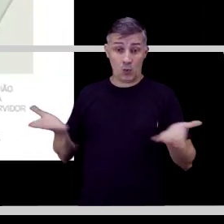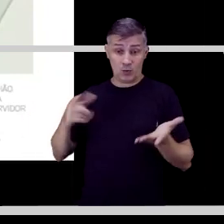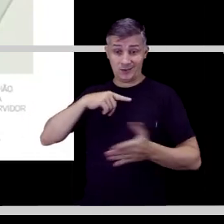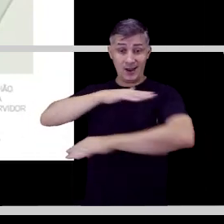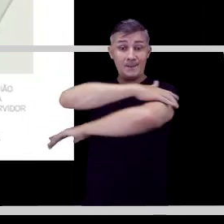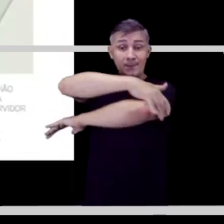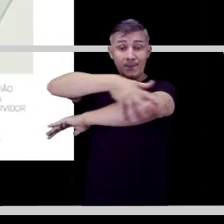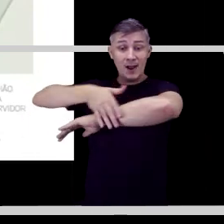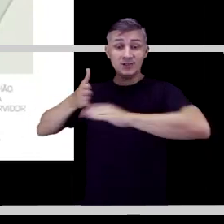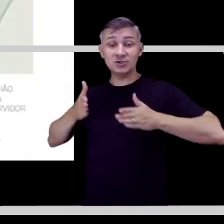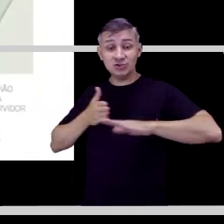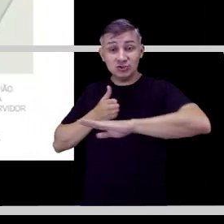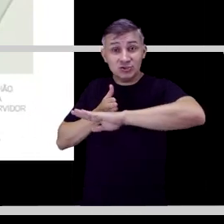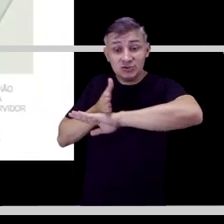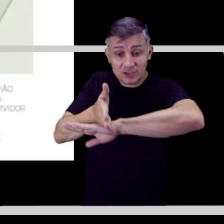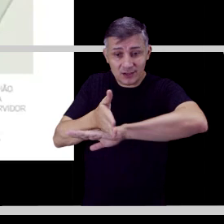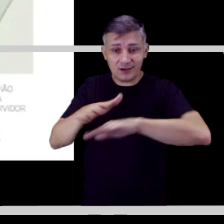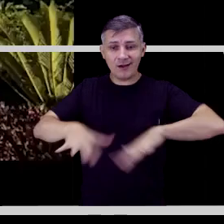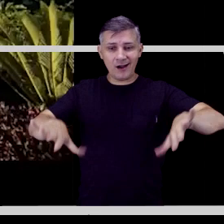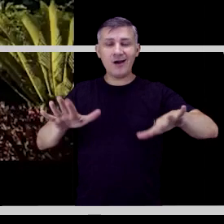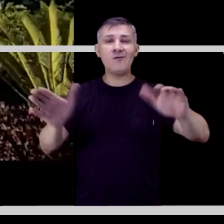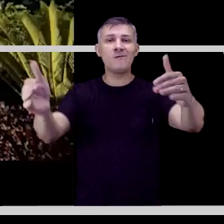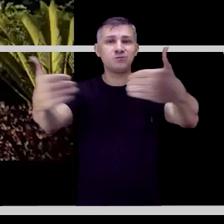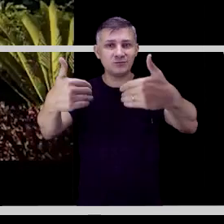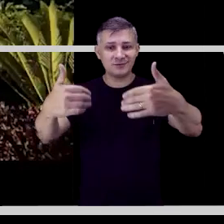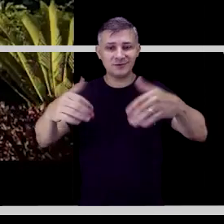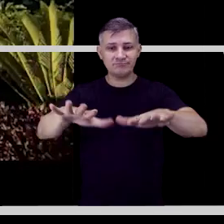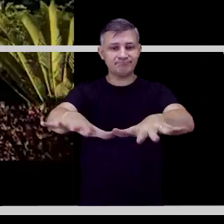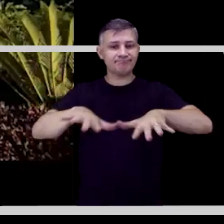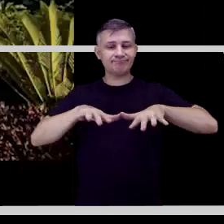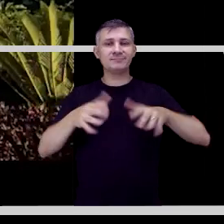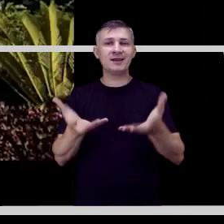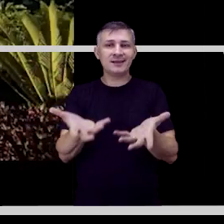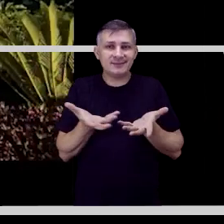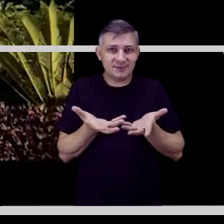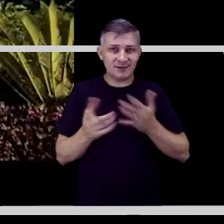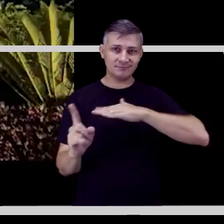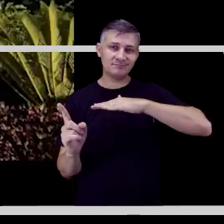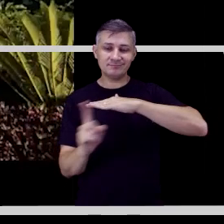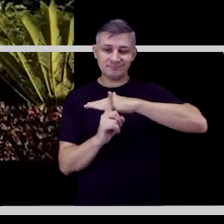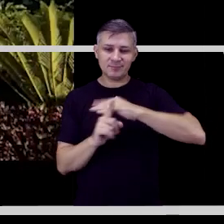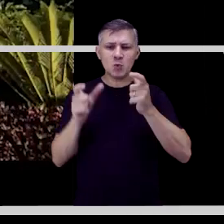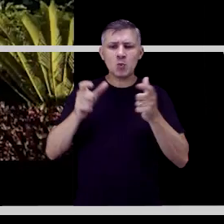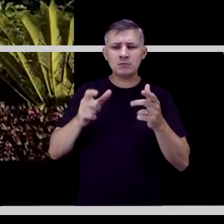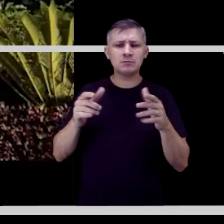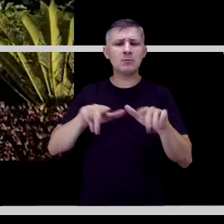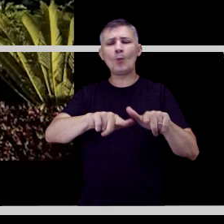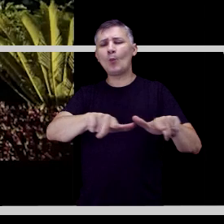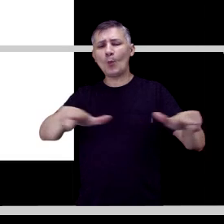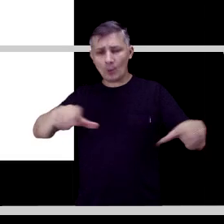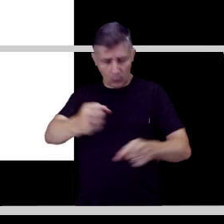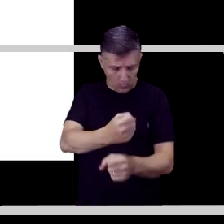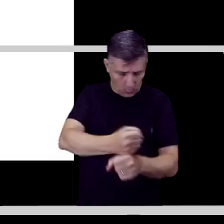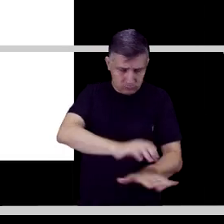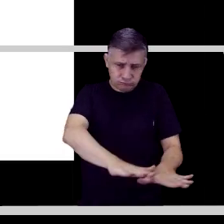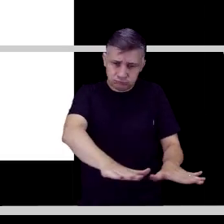isso, né, criou uma nova condição para esse museu. Né? Então, aqui a praça hoje, a praça de chegada, você vê o